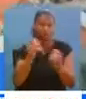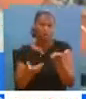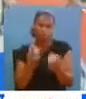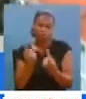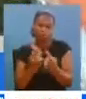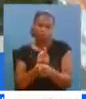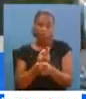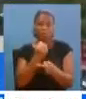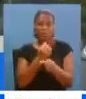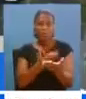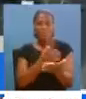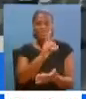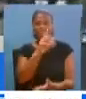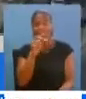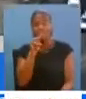país empregaram